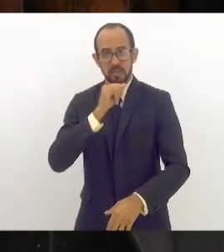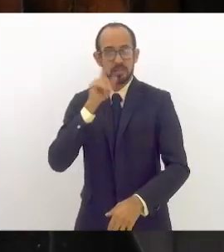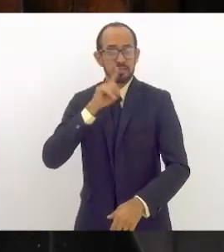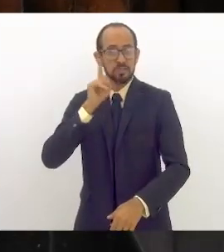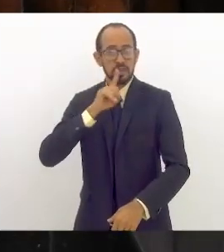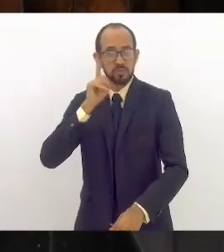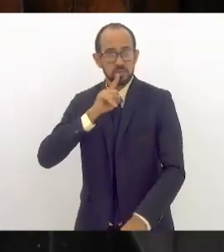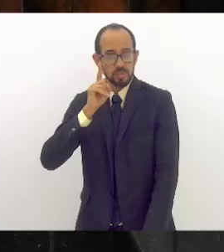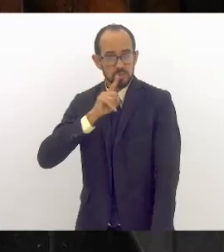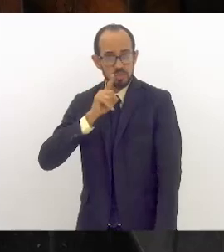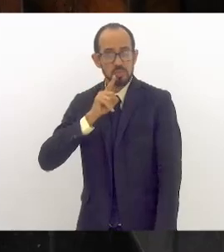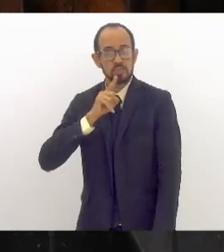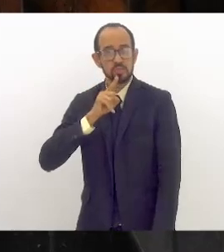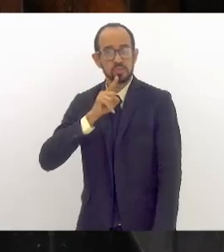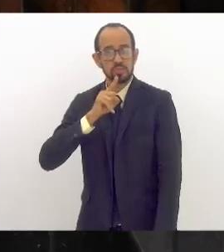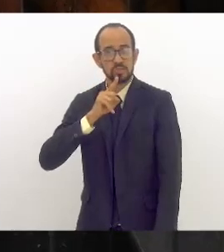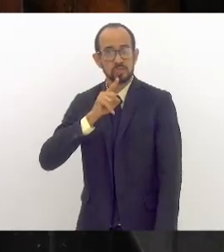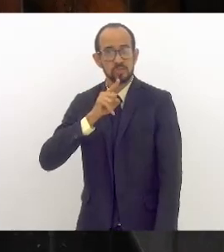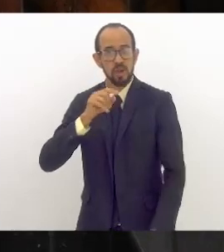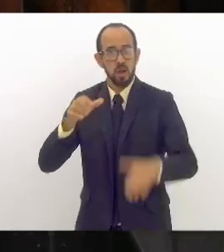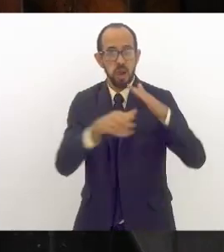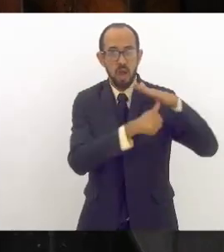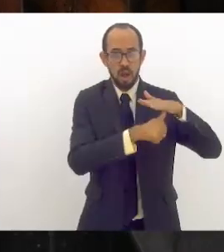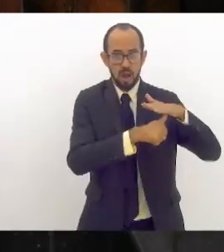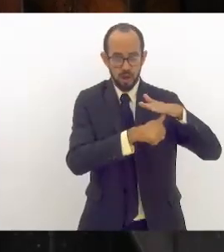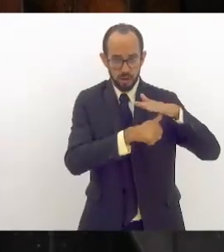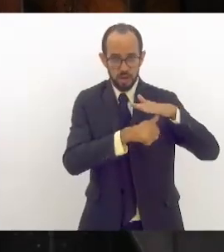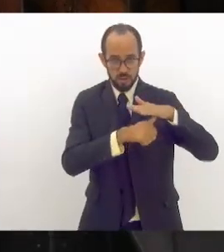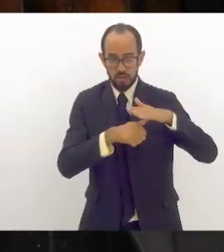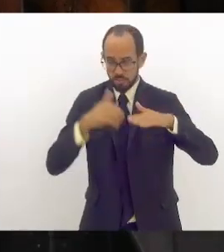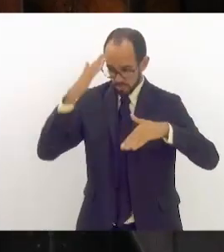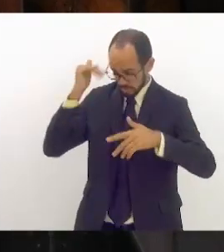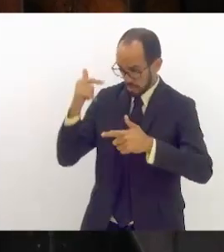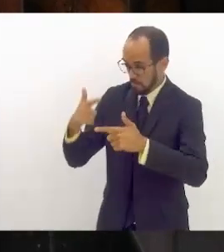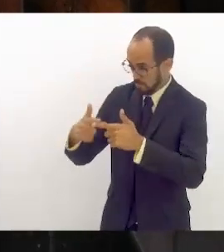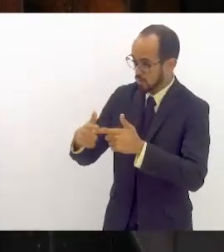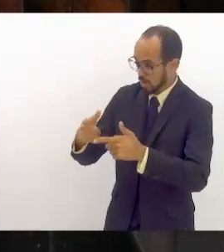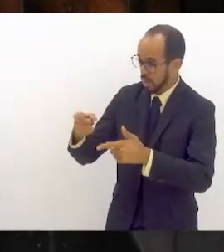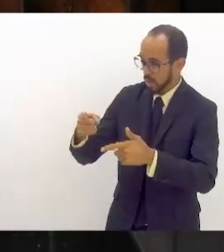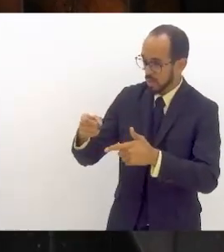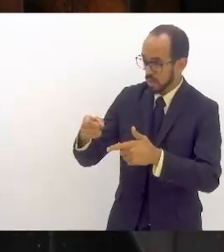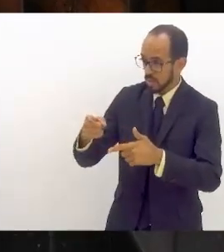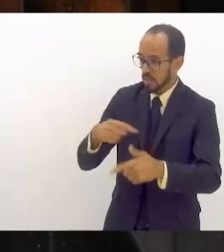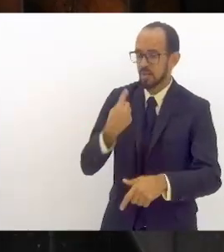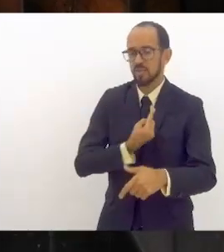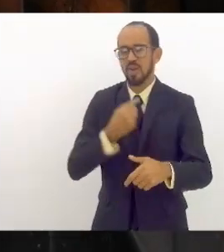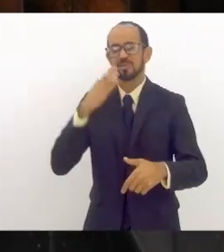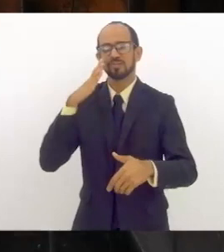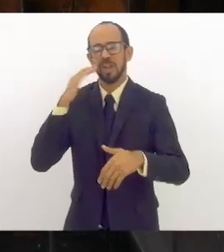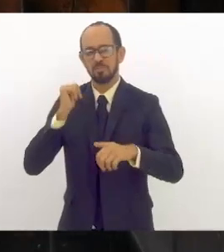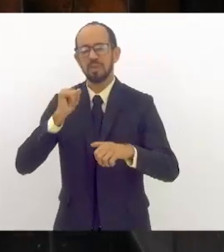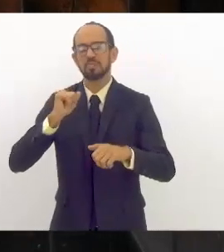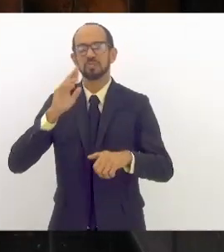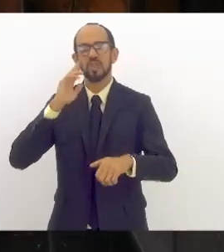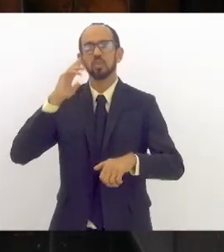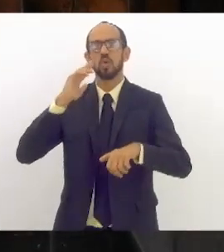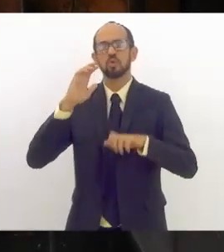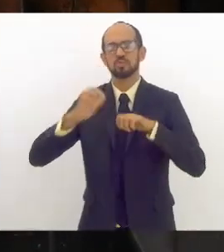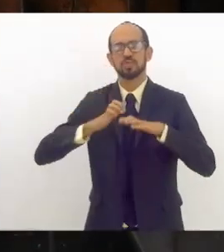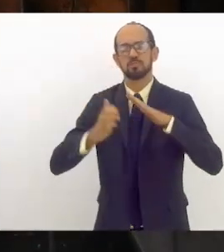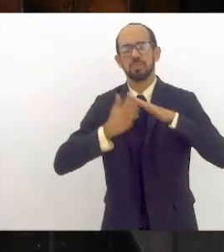Estados Unidos a gente viu os saques sabe por quê Porque a gente sabe empreender repito